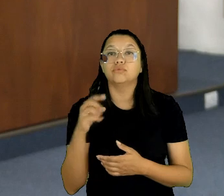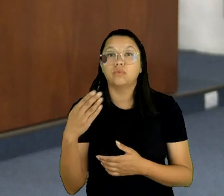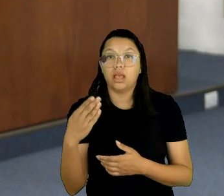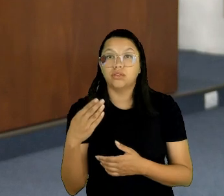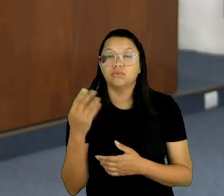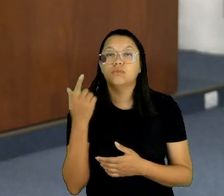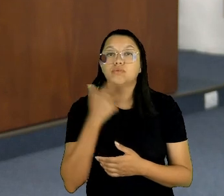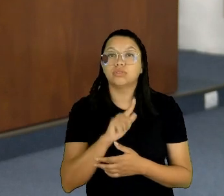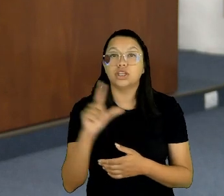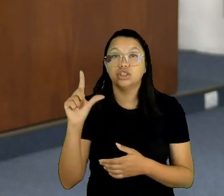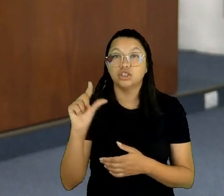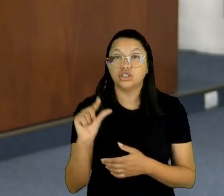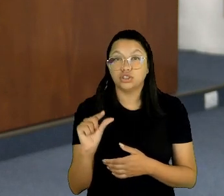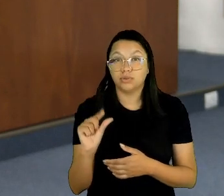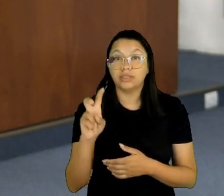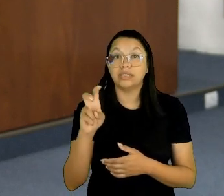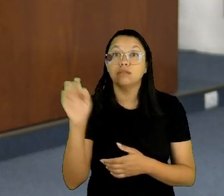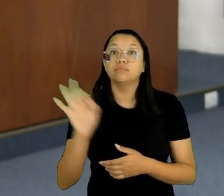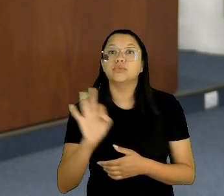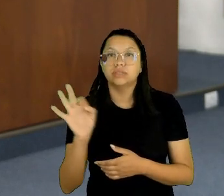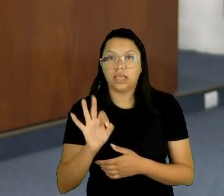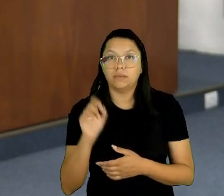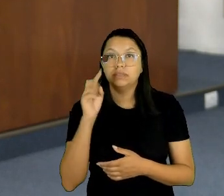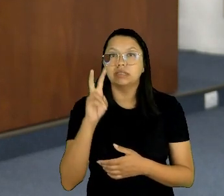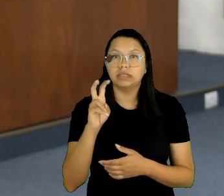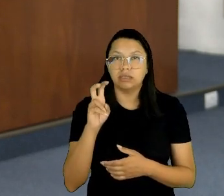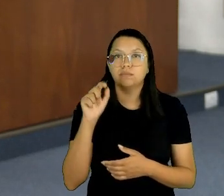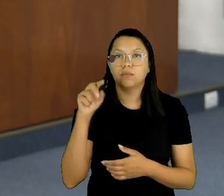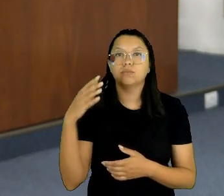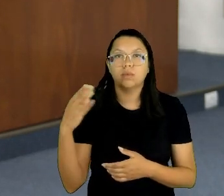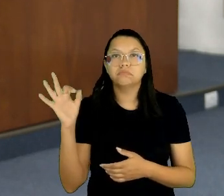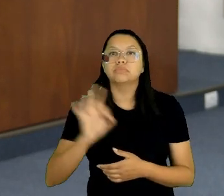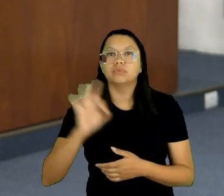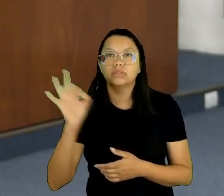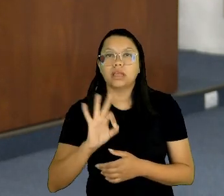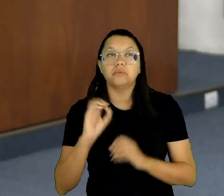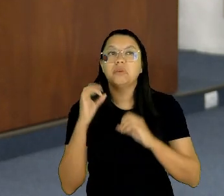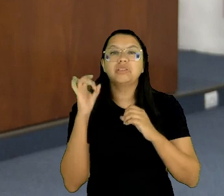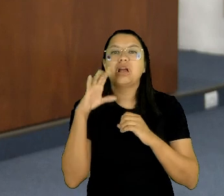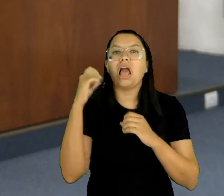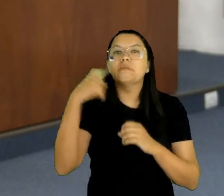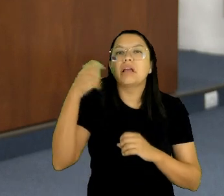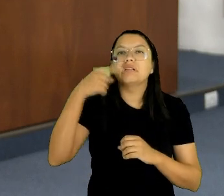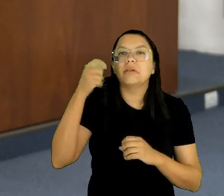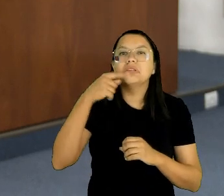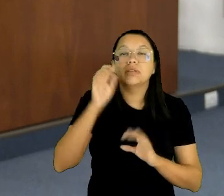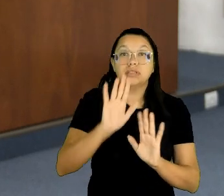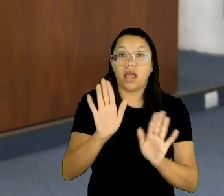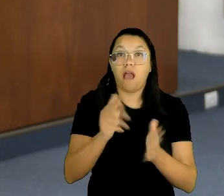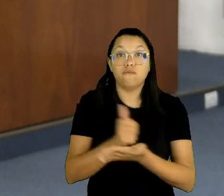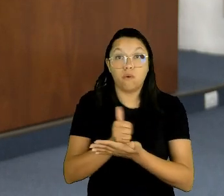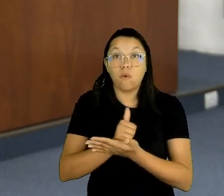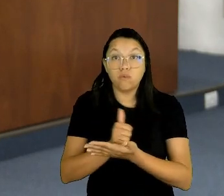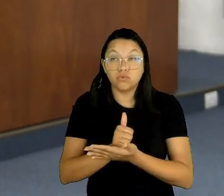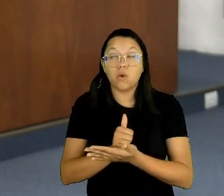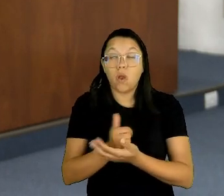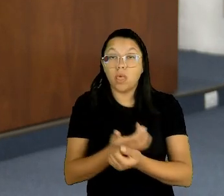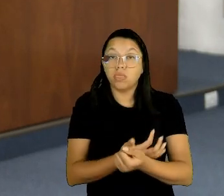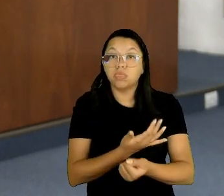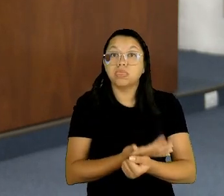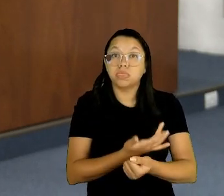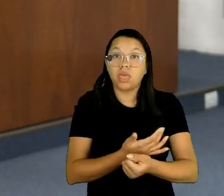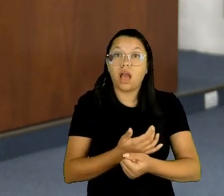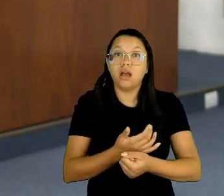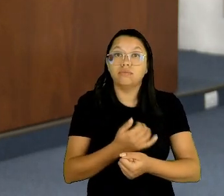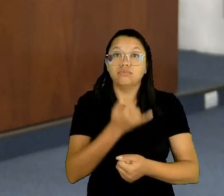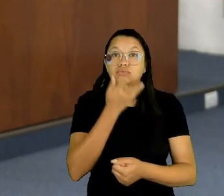gente perde 5%, a gente já consegue reduzir aqui 5%. Então, não é só dar remédio para tratar a pressão. controle de peso faz parte.